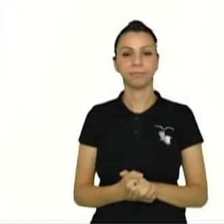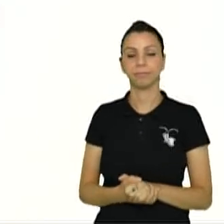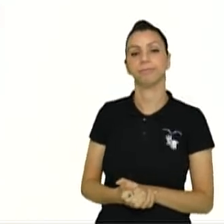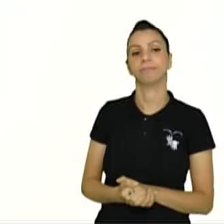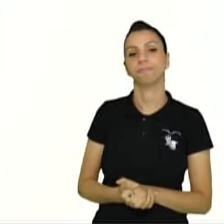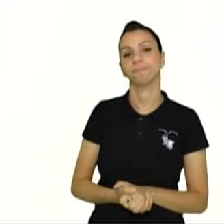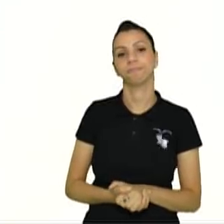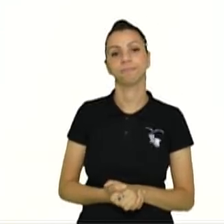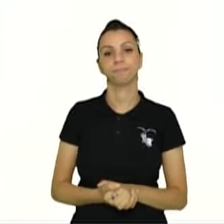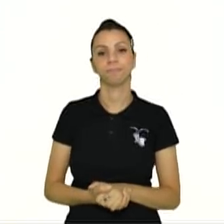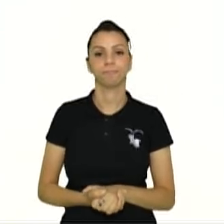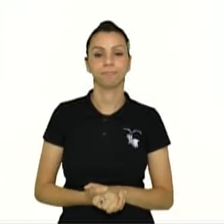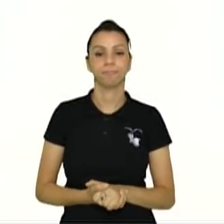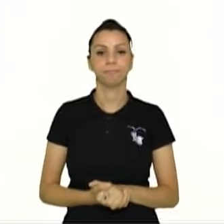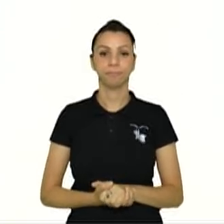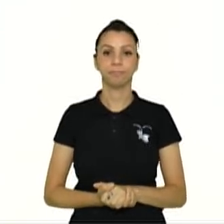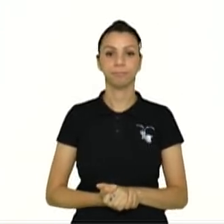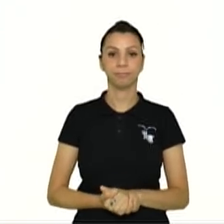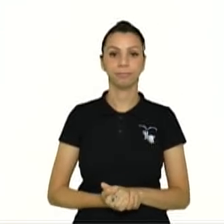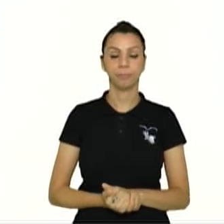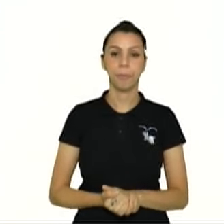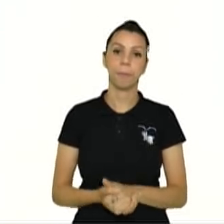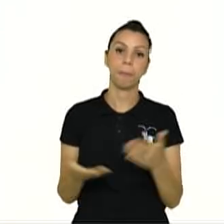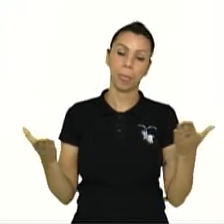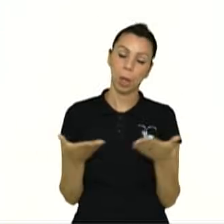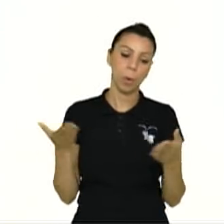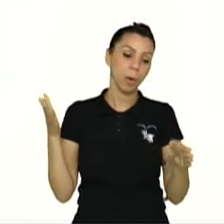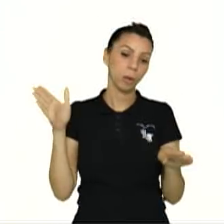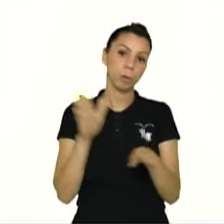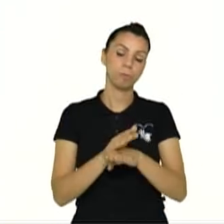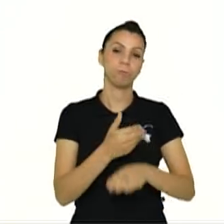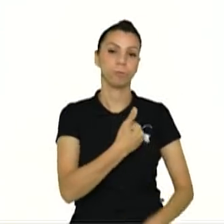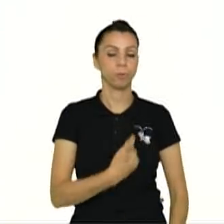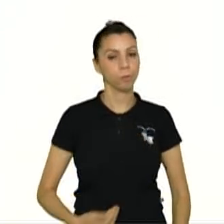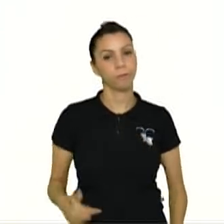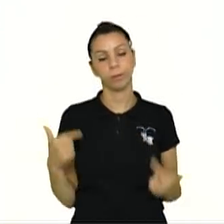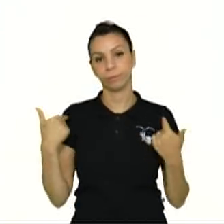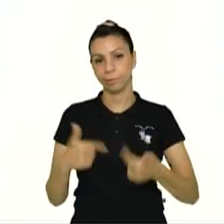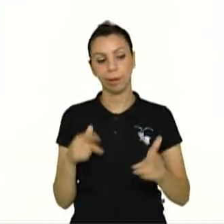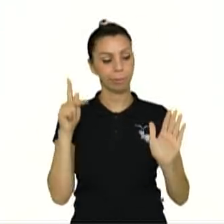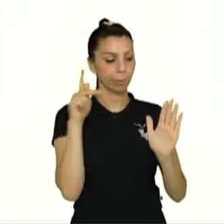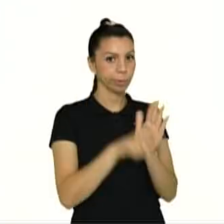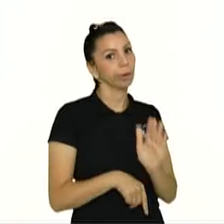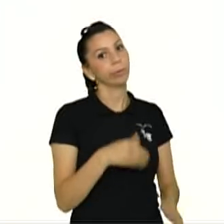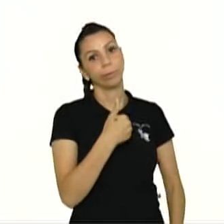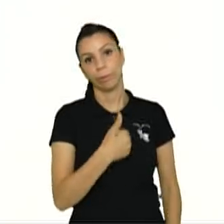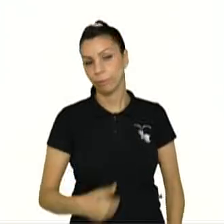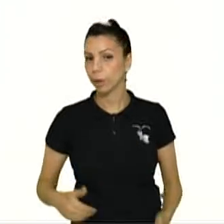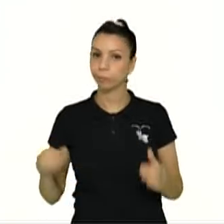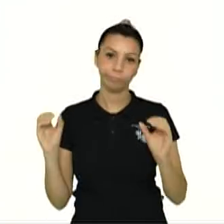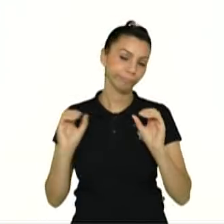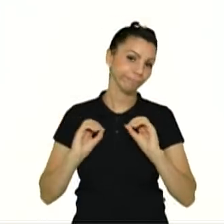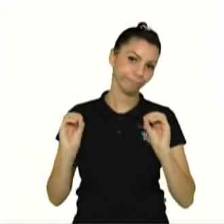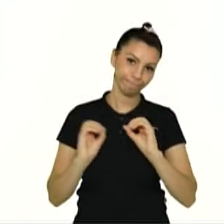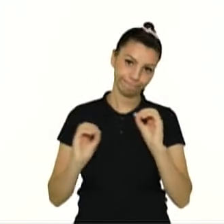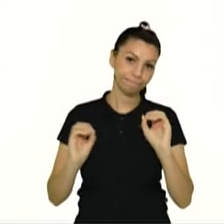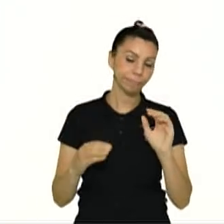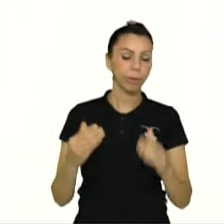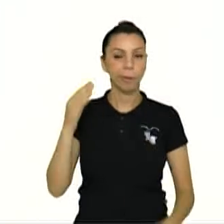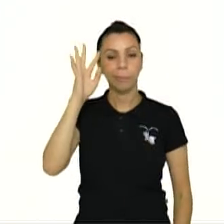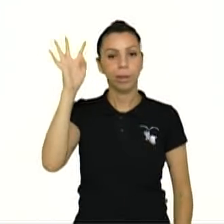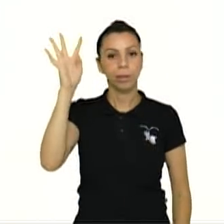vamos falar um pouquinho sobre, bem, se não teve ajuda do governo, não teve um projeto de governo pensando na vida dos